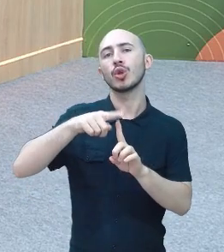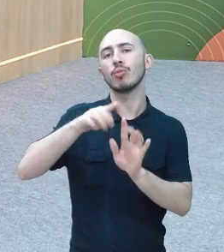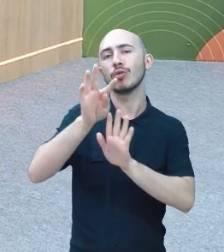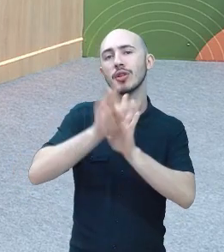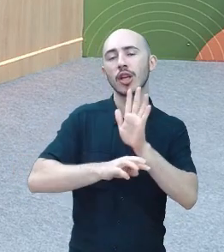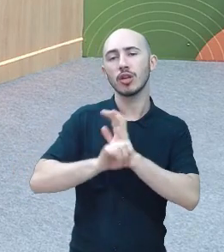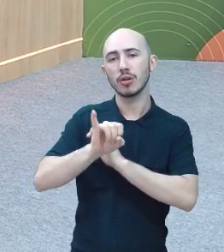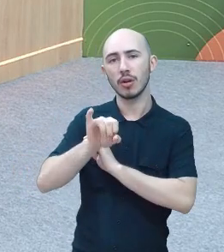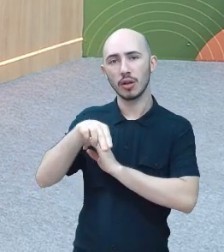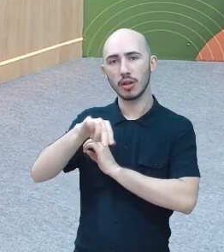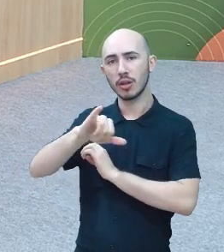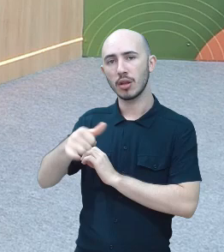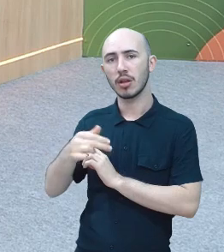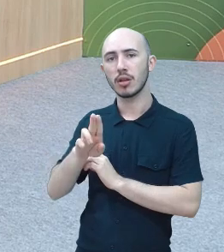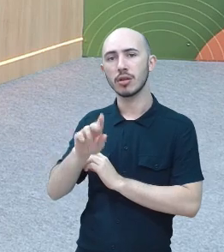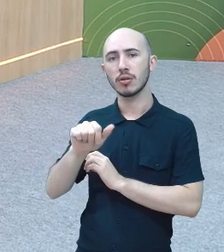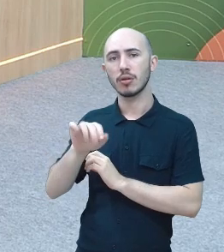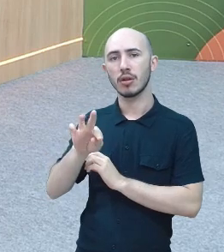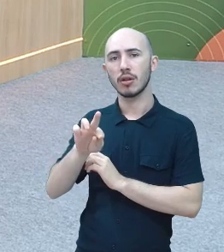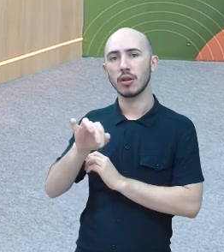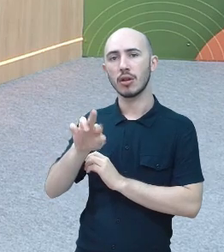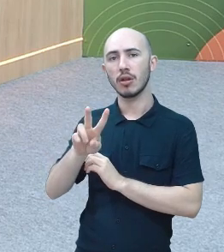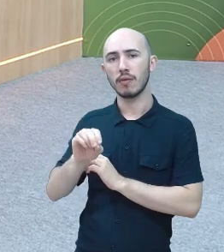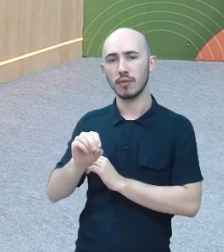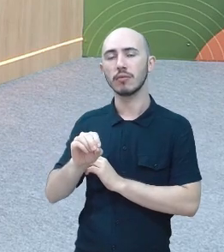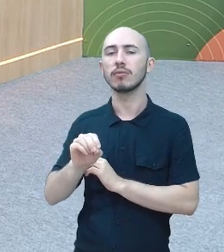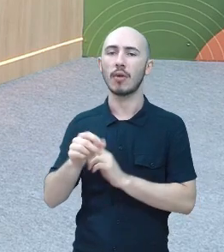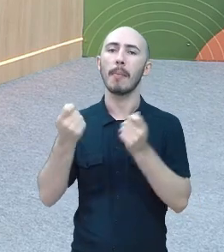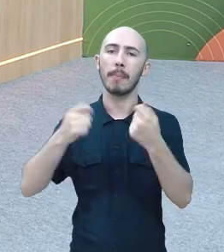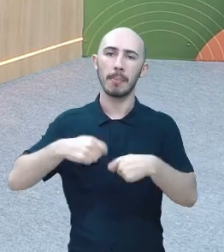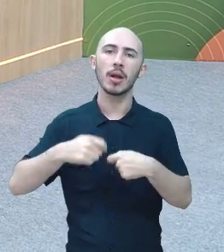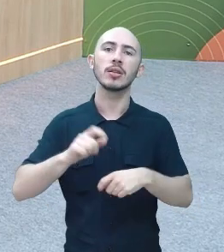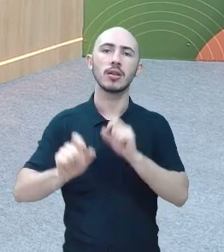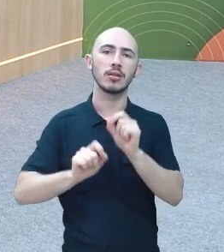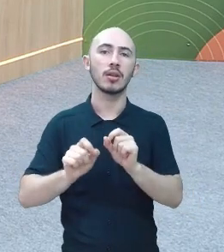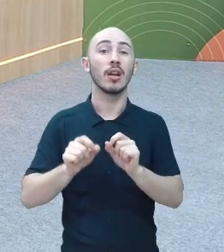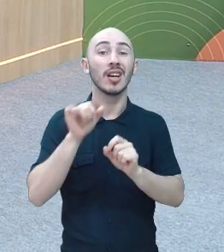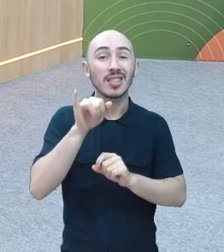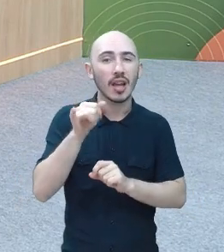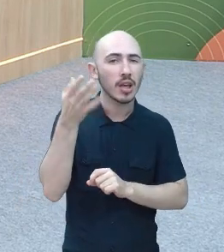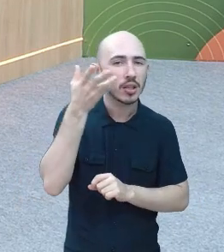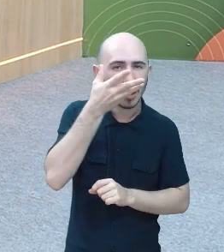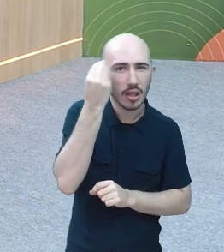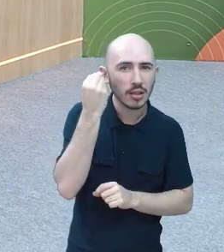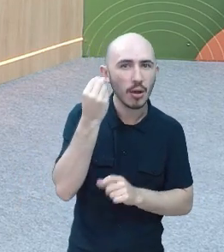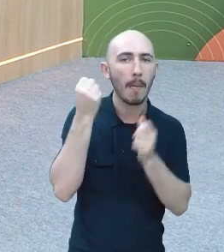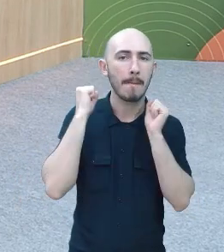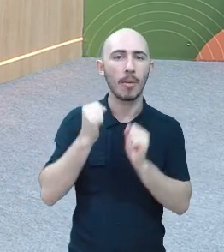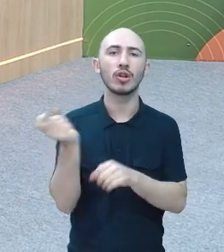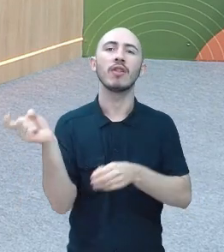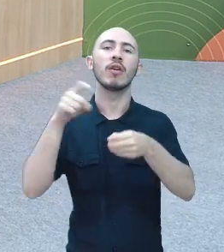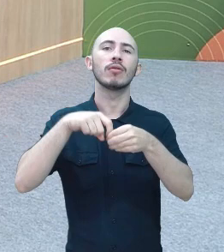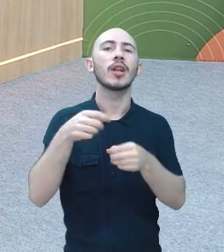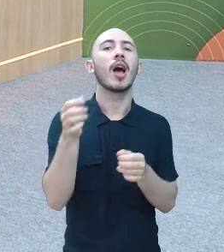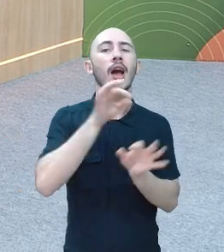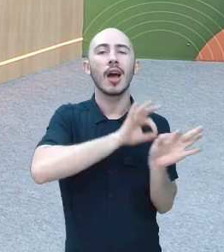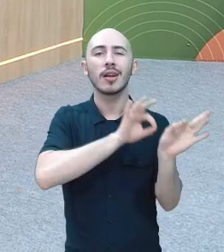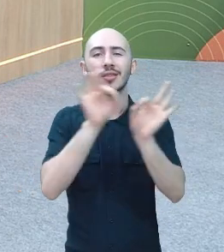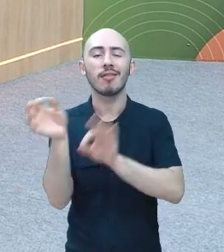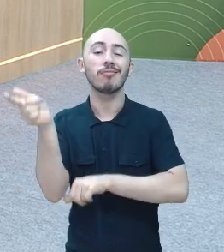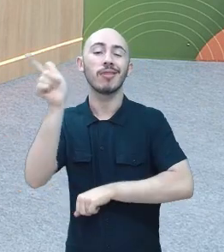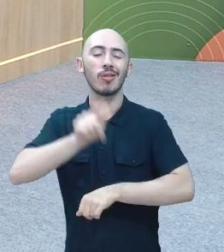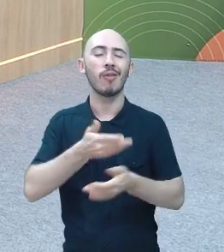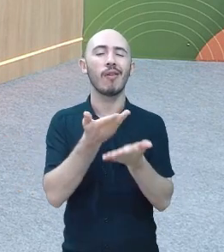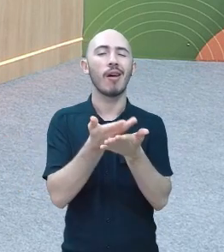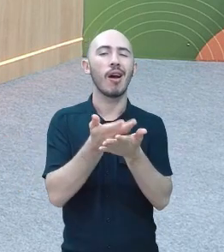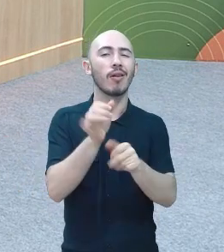aulas passadas, então caso você não lembre, recupera lá os 2 outros vídeos para poder lembrar das características. Você pode fazer